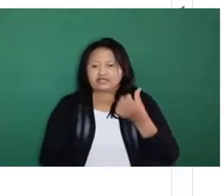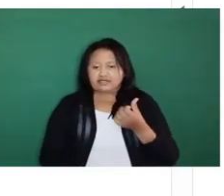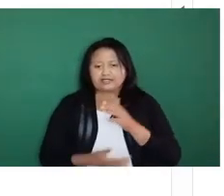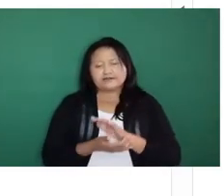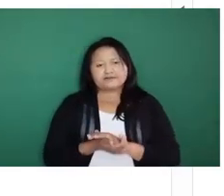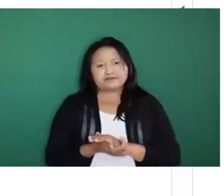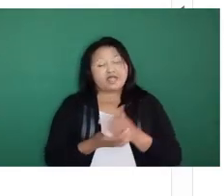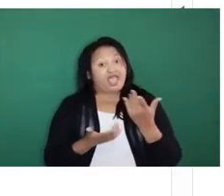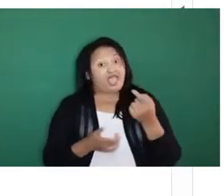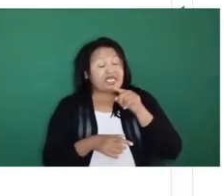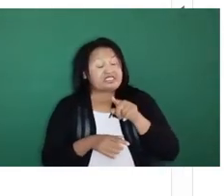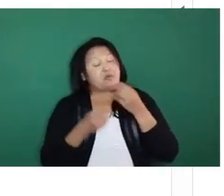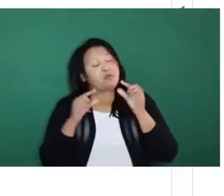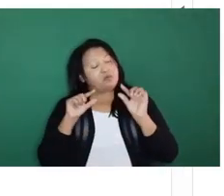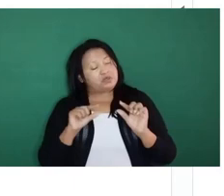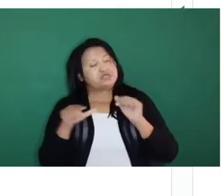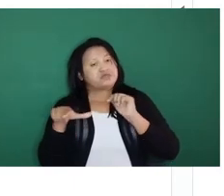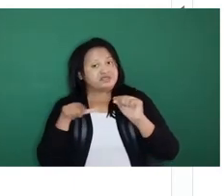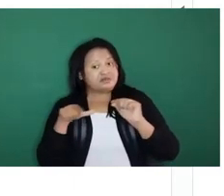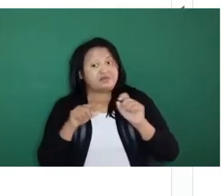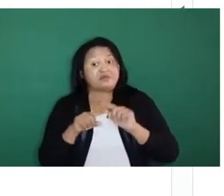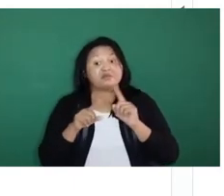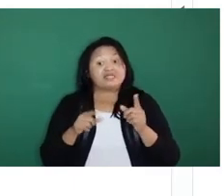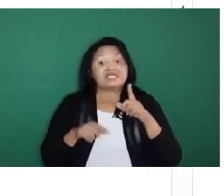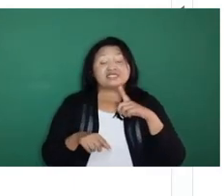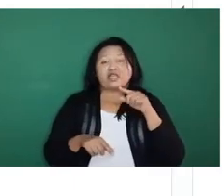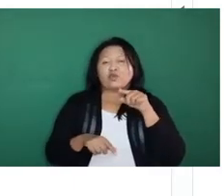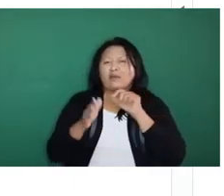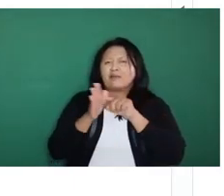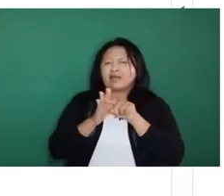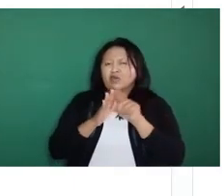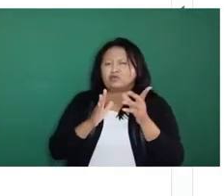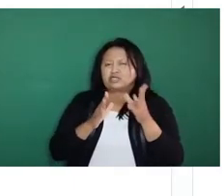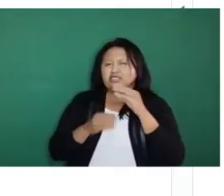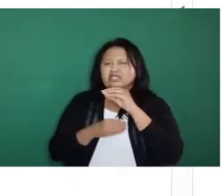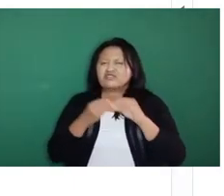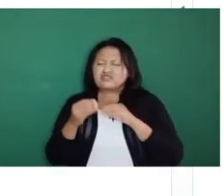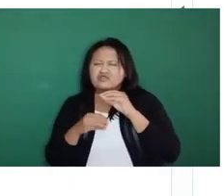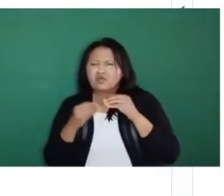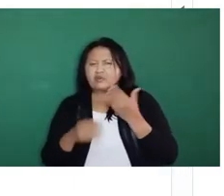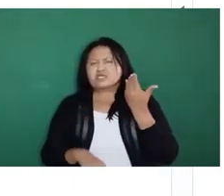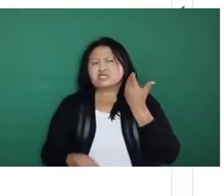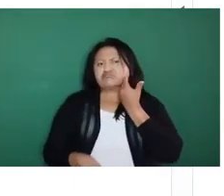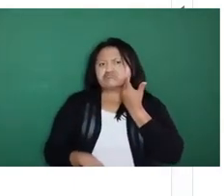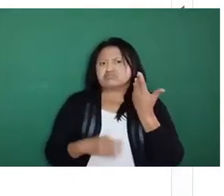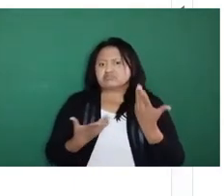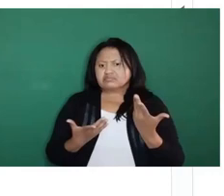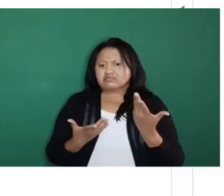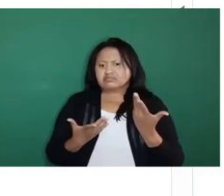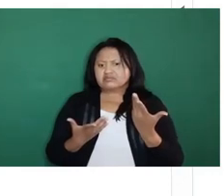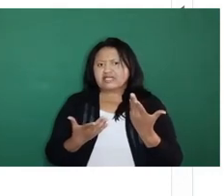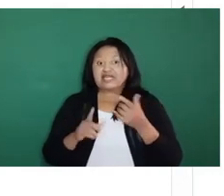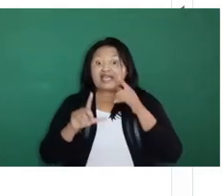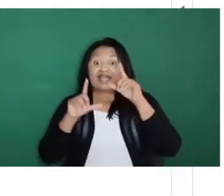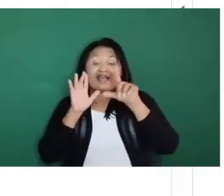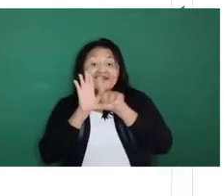pouquinho de trabalho para vocês a gente tem aqui uma questão que envolve termodinâmica e a primeira lei da termodinâmica a